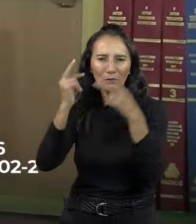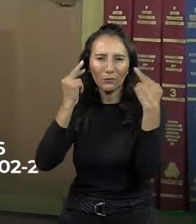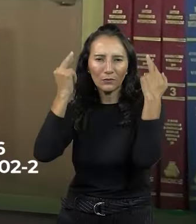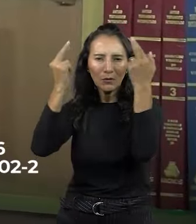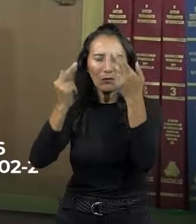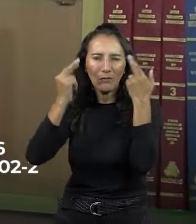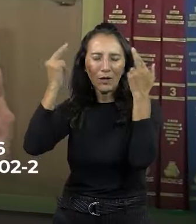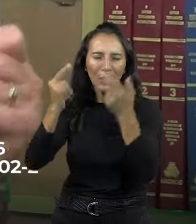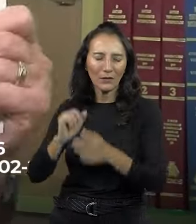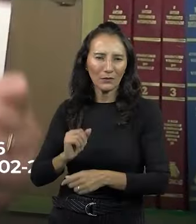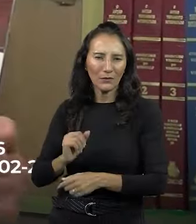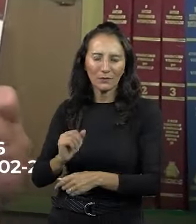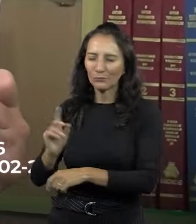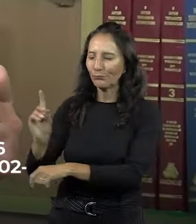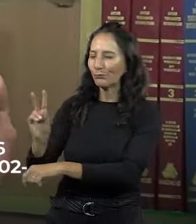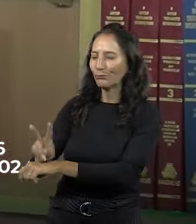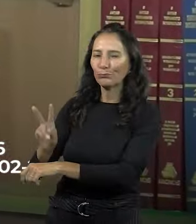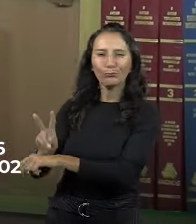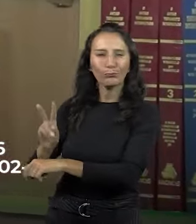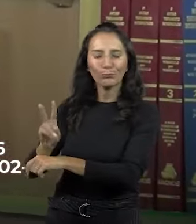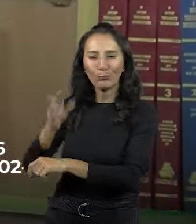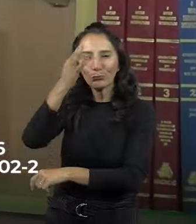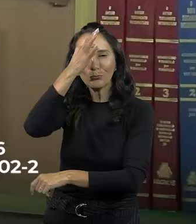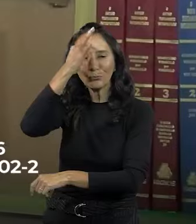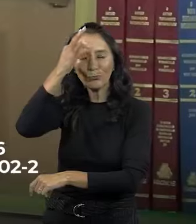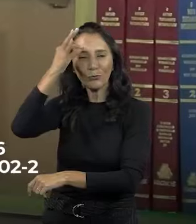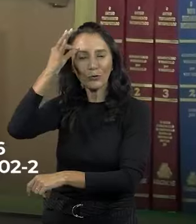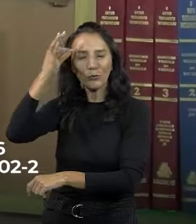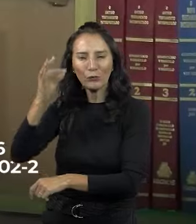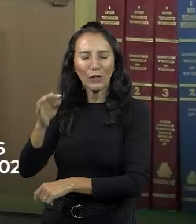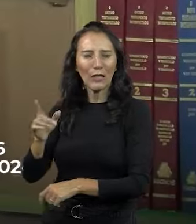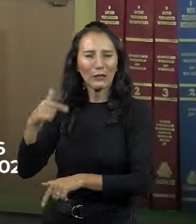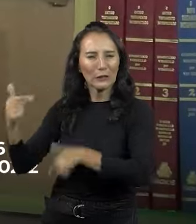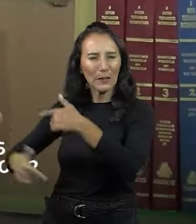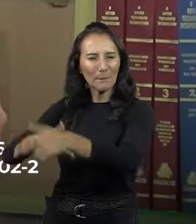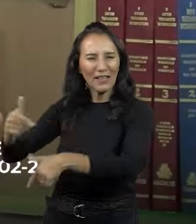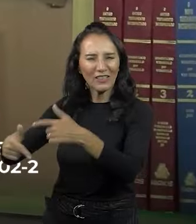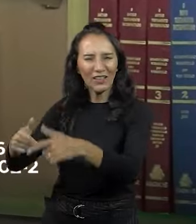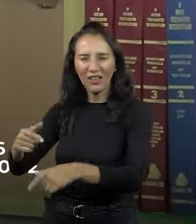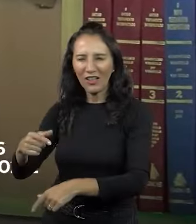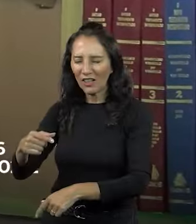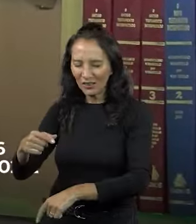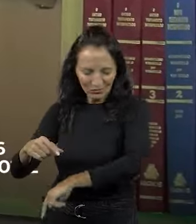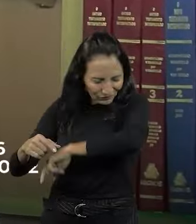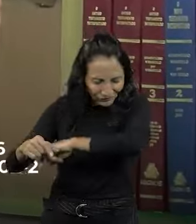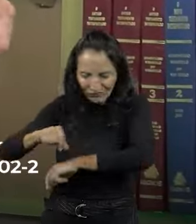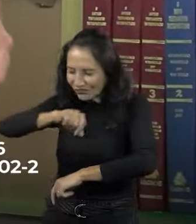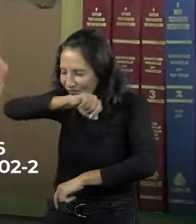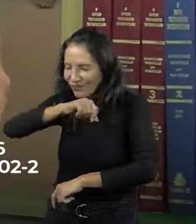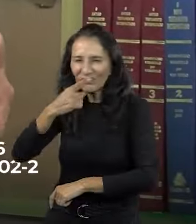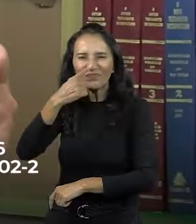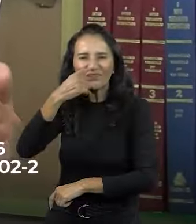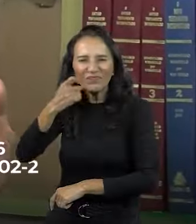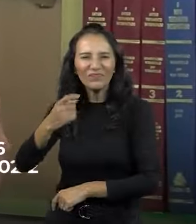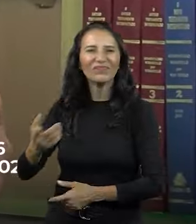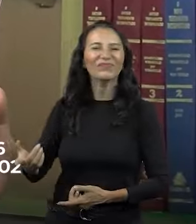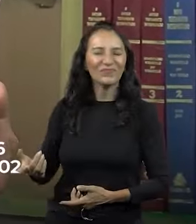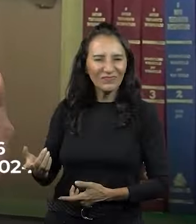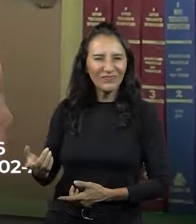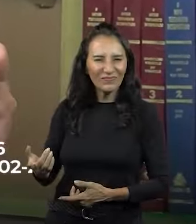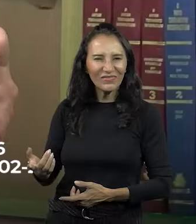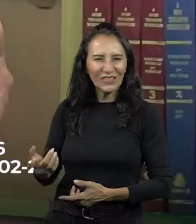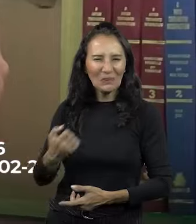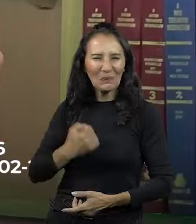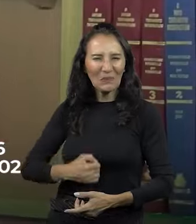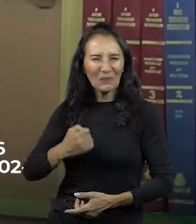Israel Olha a diferença enquanto um está no pasto cheirando a todo tipo de esterco